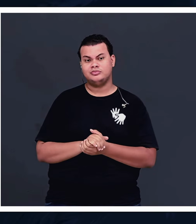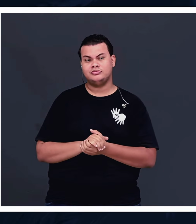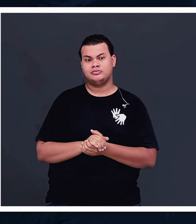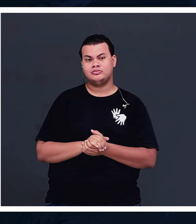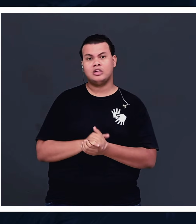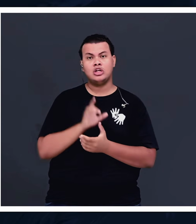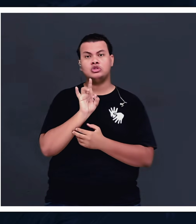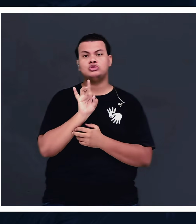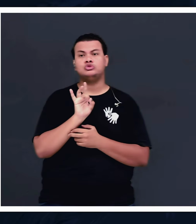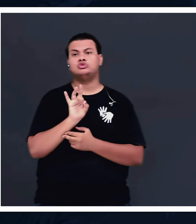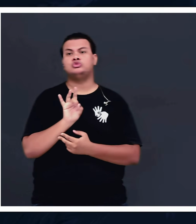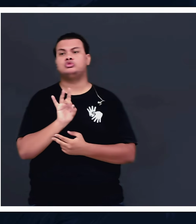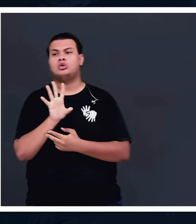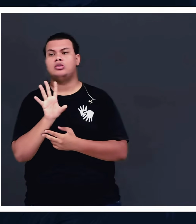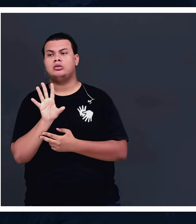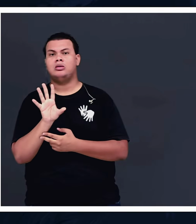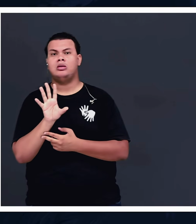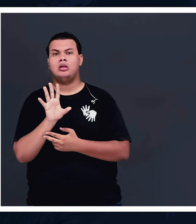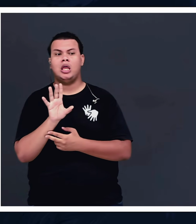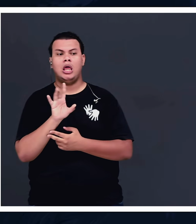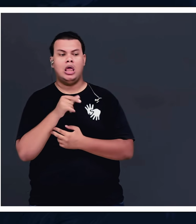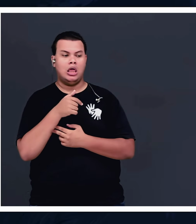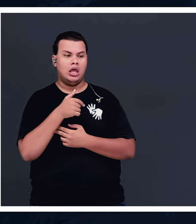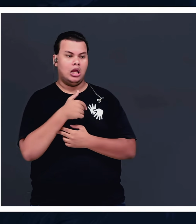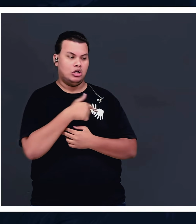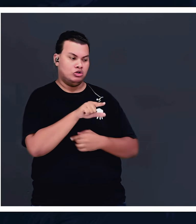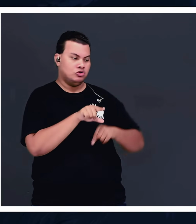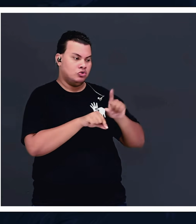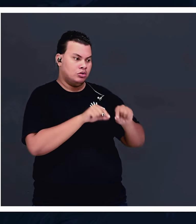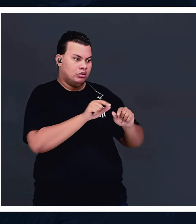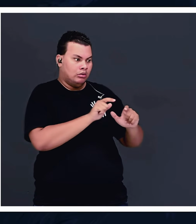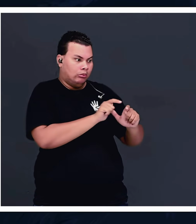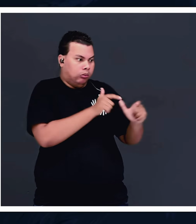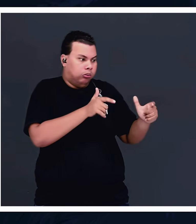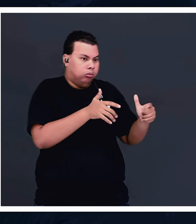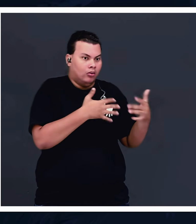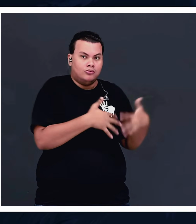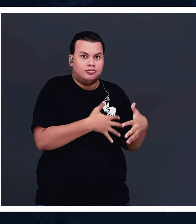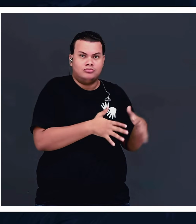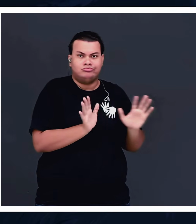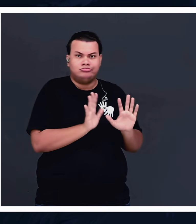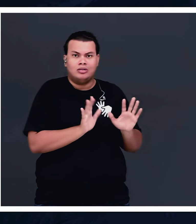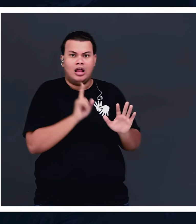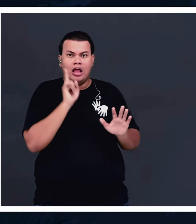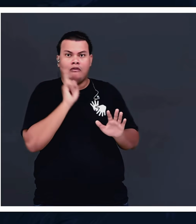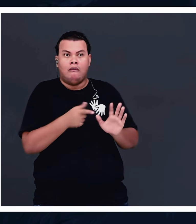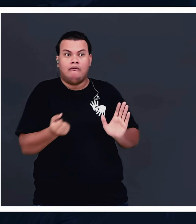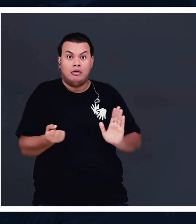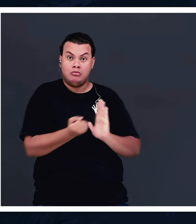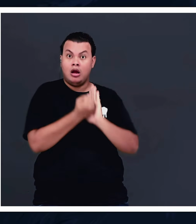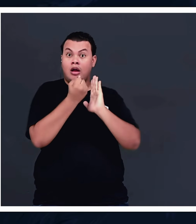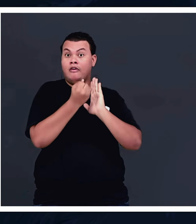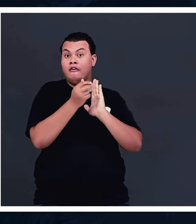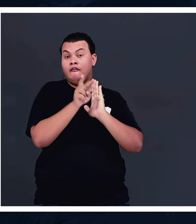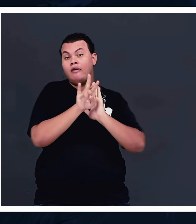Não é apenas grandes coisas, né? São coisas que vai ficar